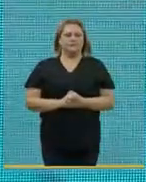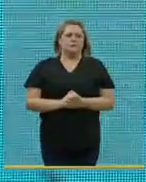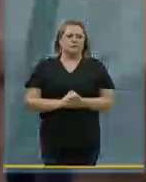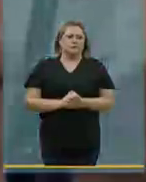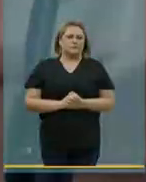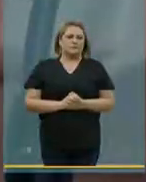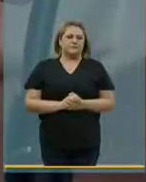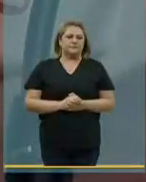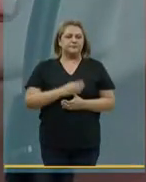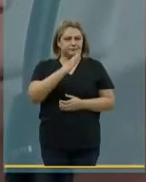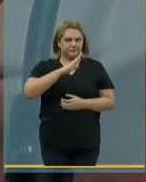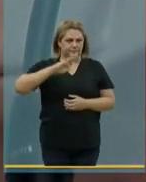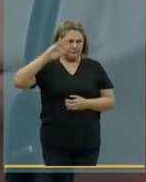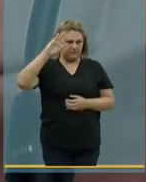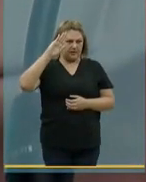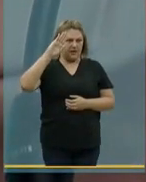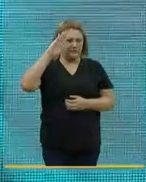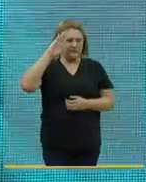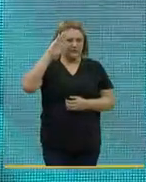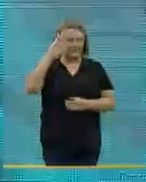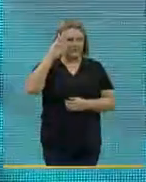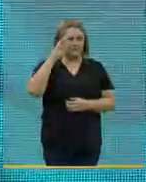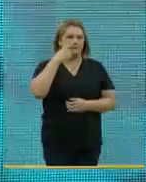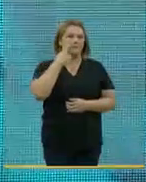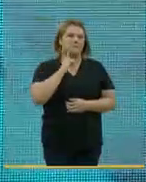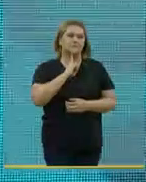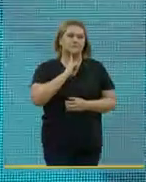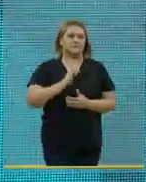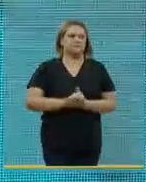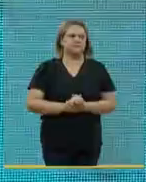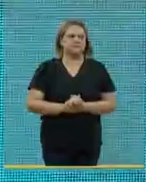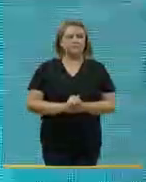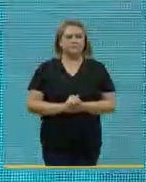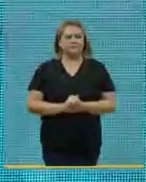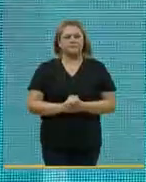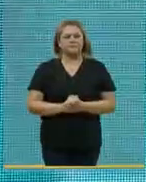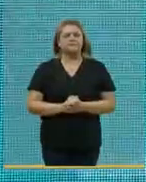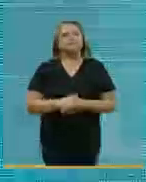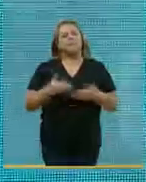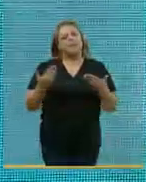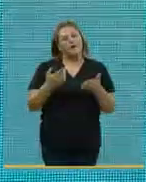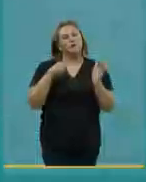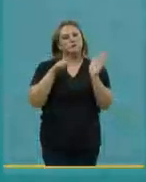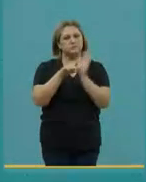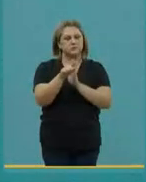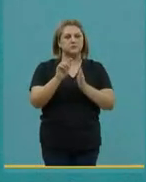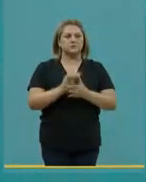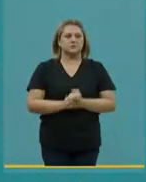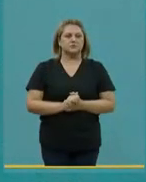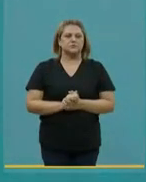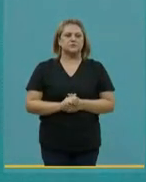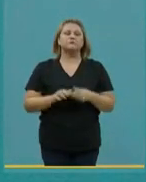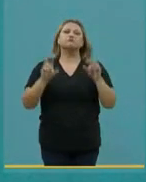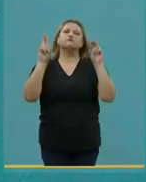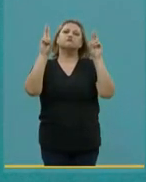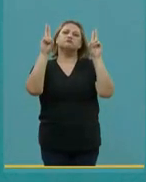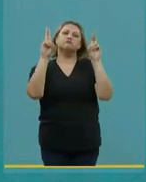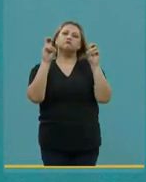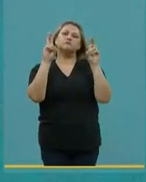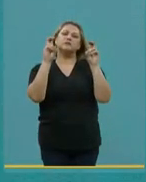candidato álvaro dias dom darci sua pergunta tema é